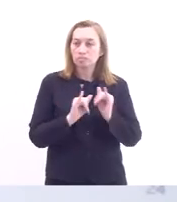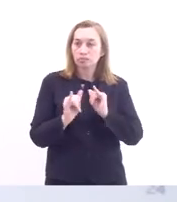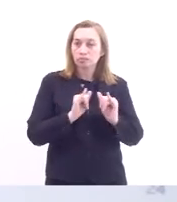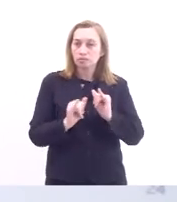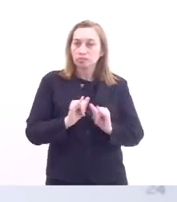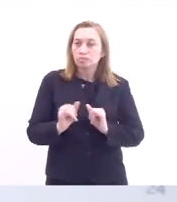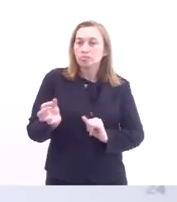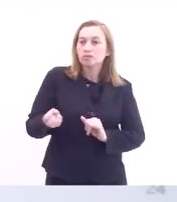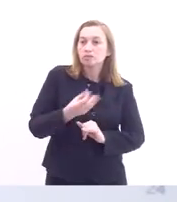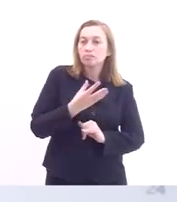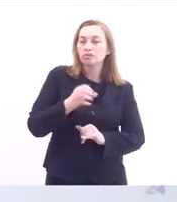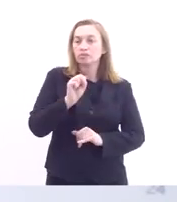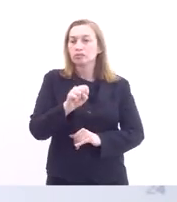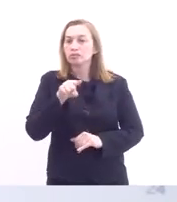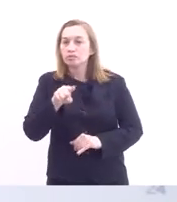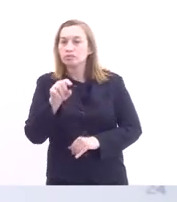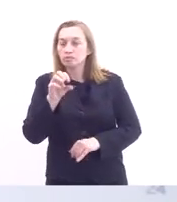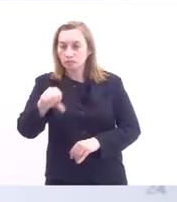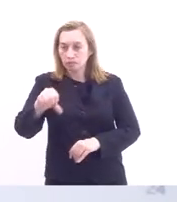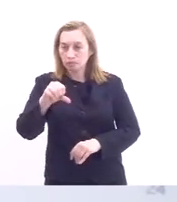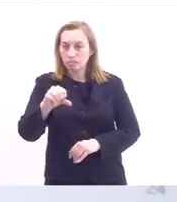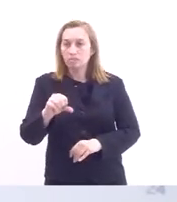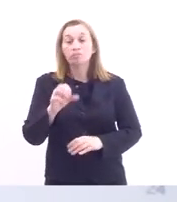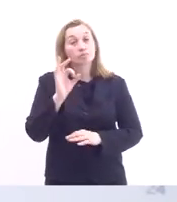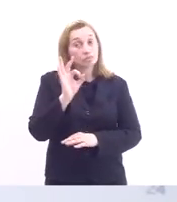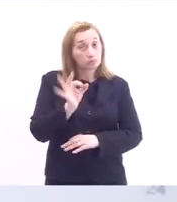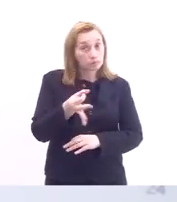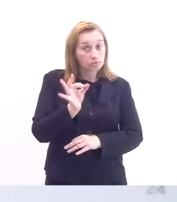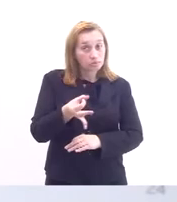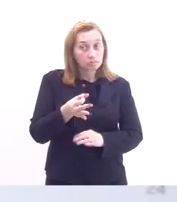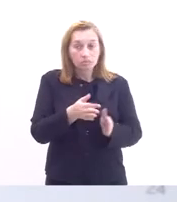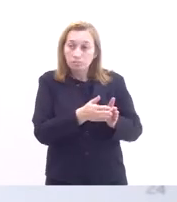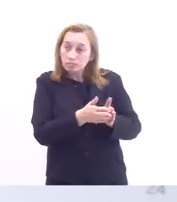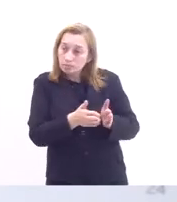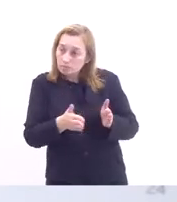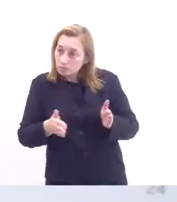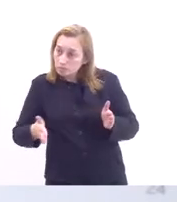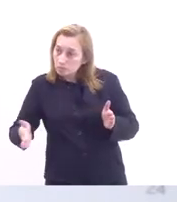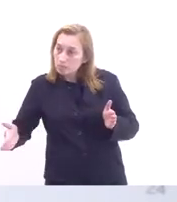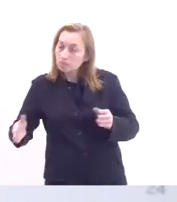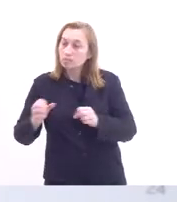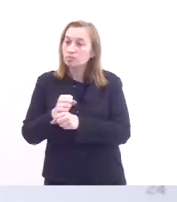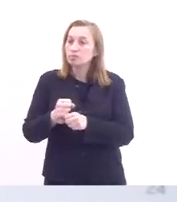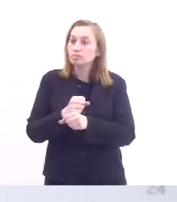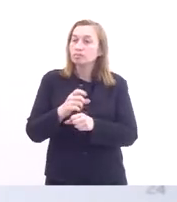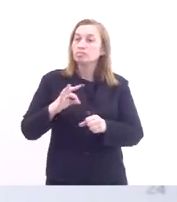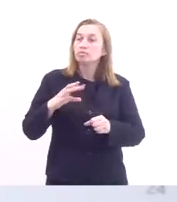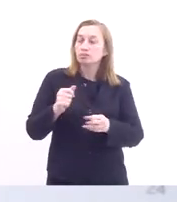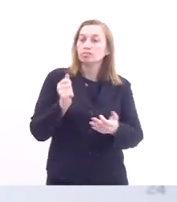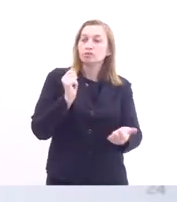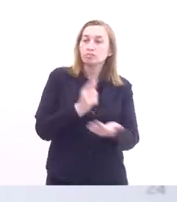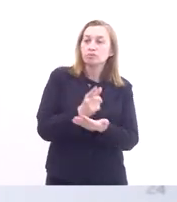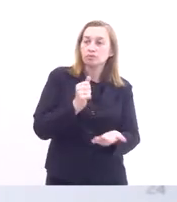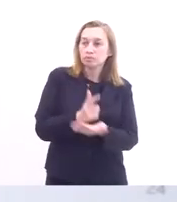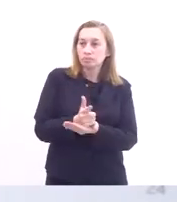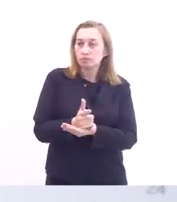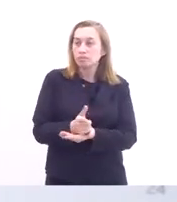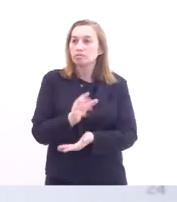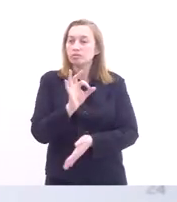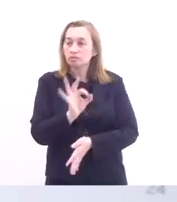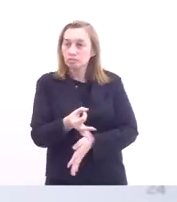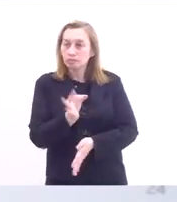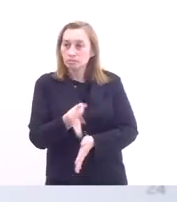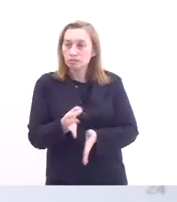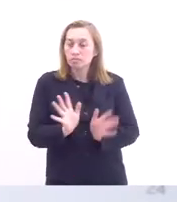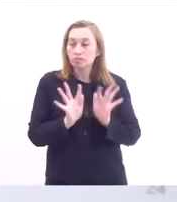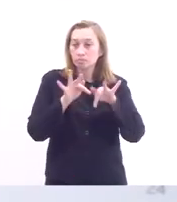de 8,9. Lógico que, no decorrer desse ano, despesas estão sendo executadas e a gente só vai ter a posição